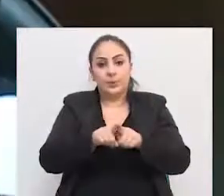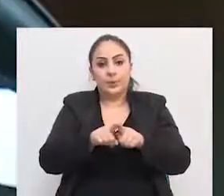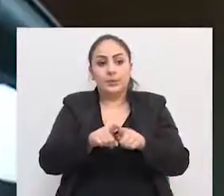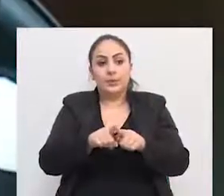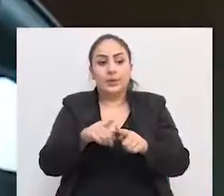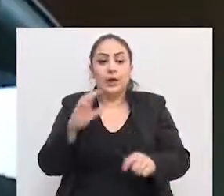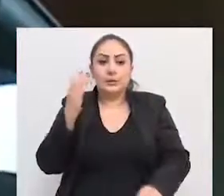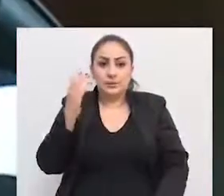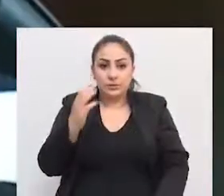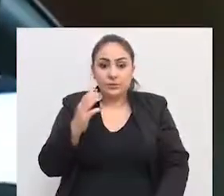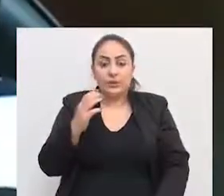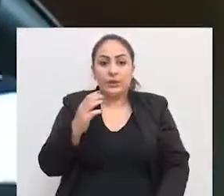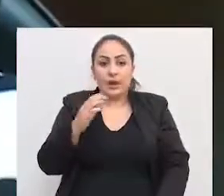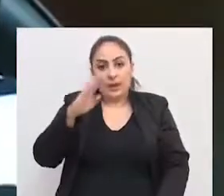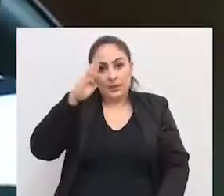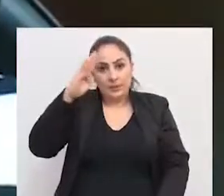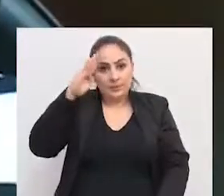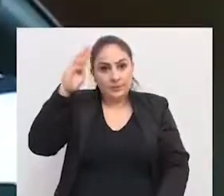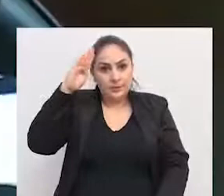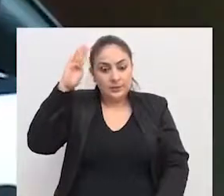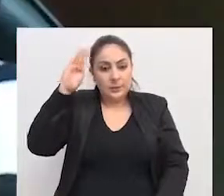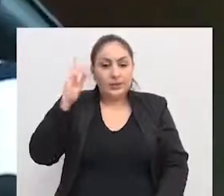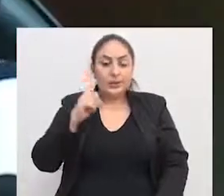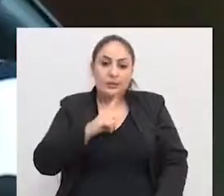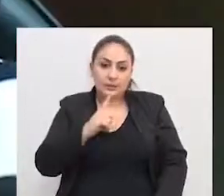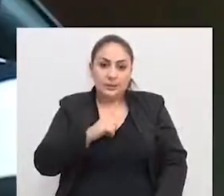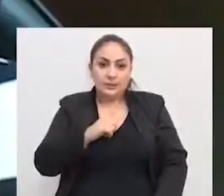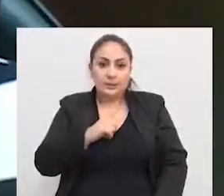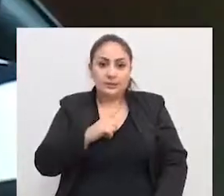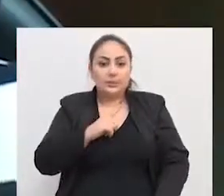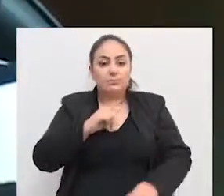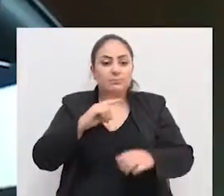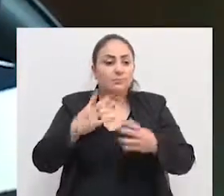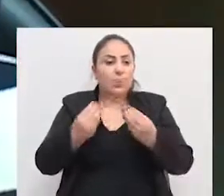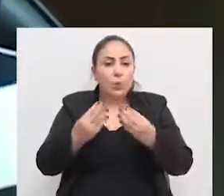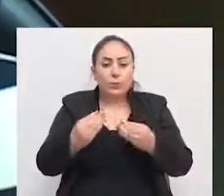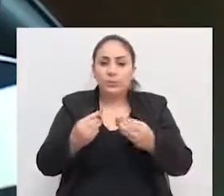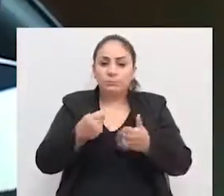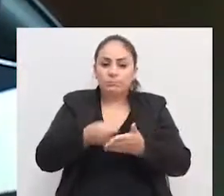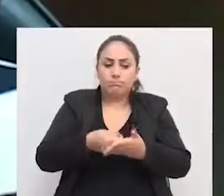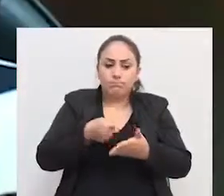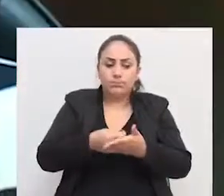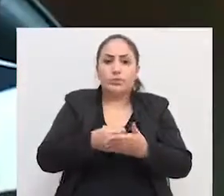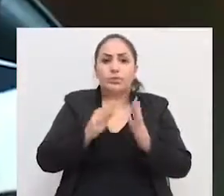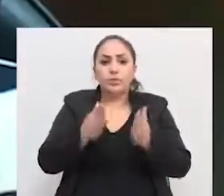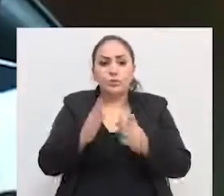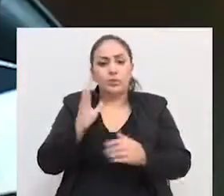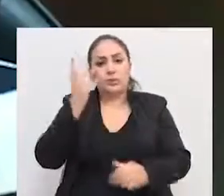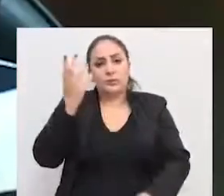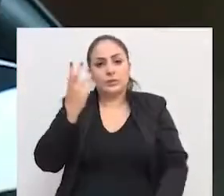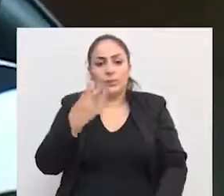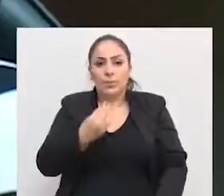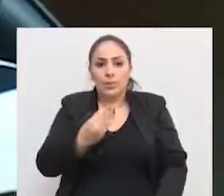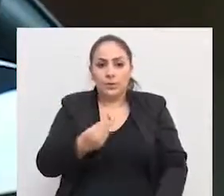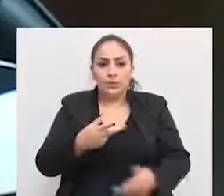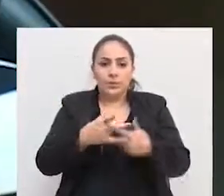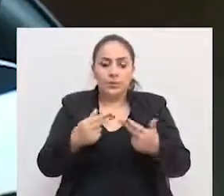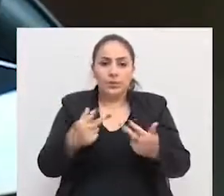A comunidade científica, acadêmica, ela está sofrendo muita pressão, já sofria muita